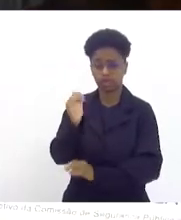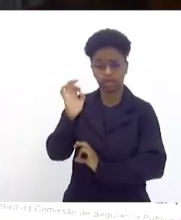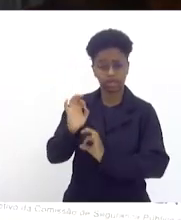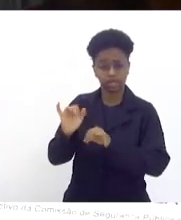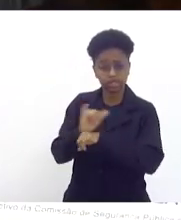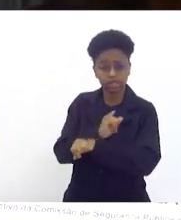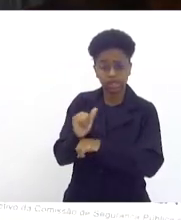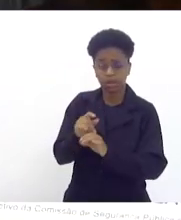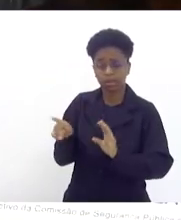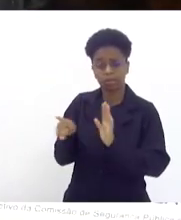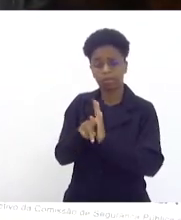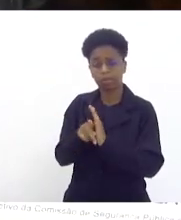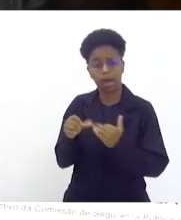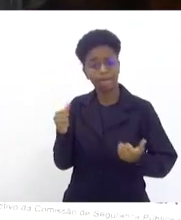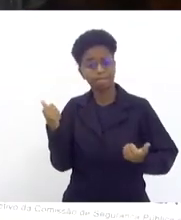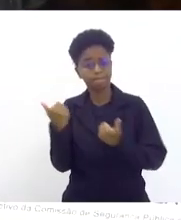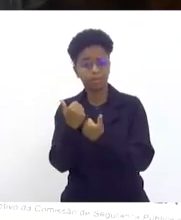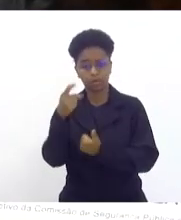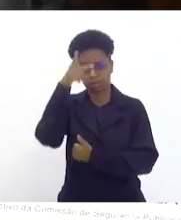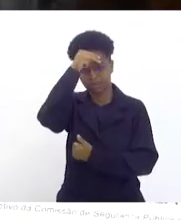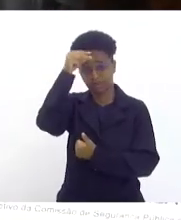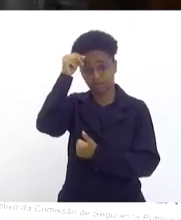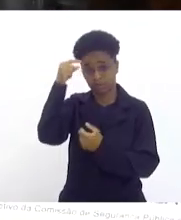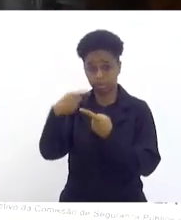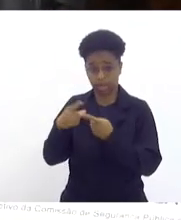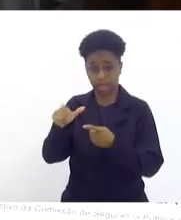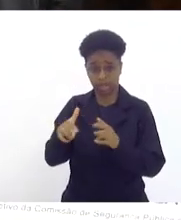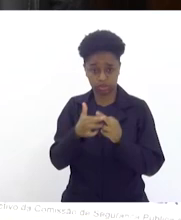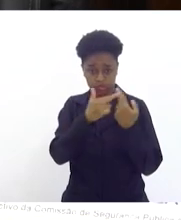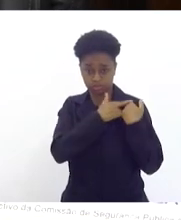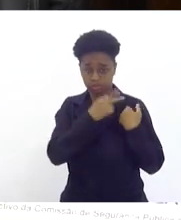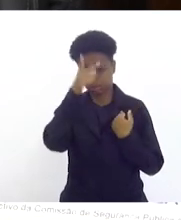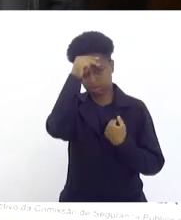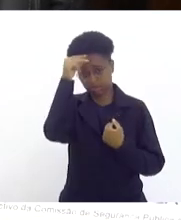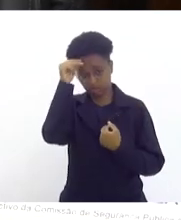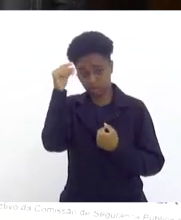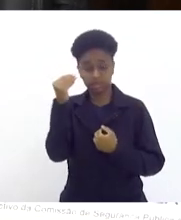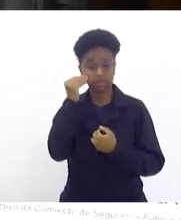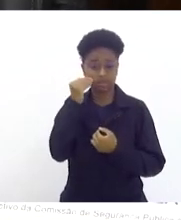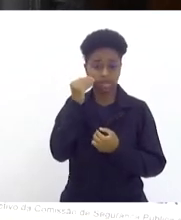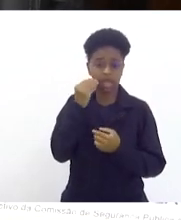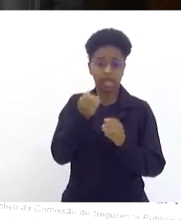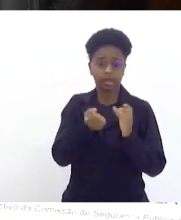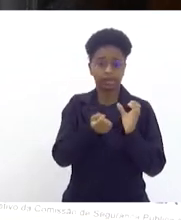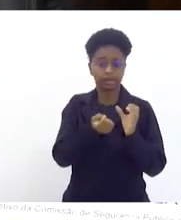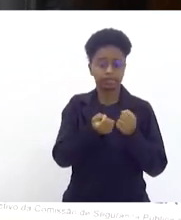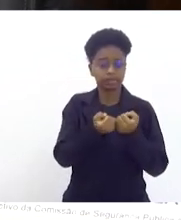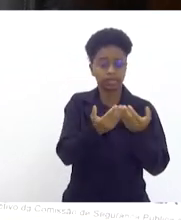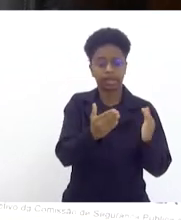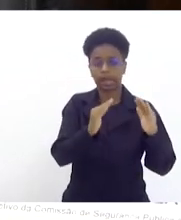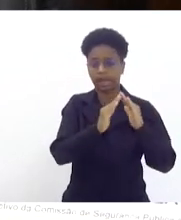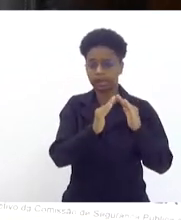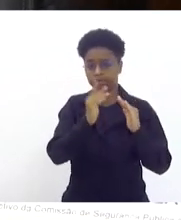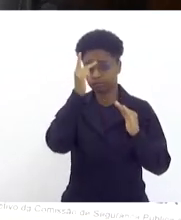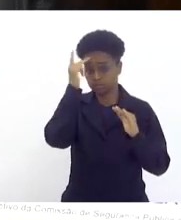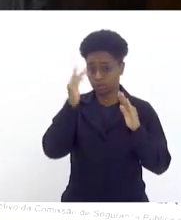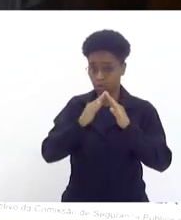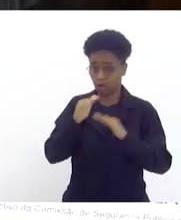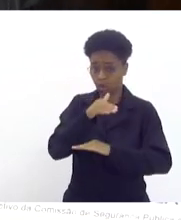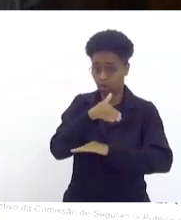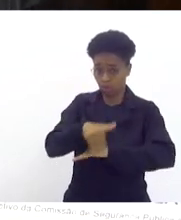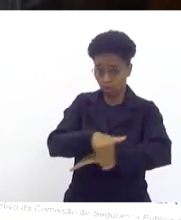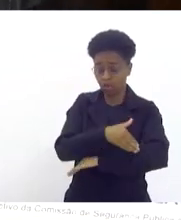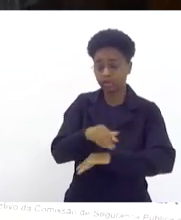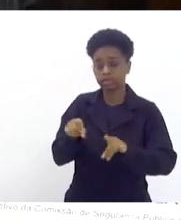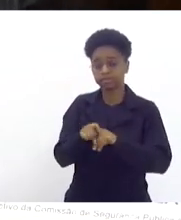da Prefeitura do Rio de Janeiro que deveriam cuidar da questão social do Abrigo das pessoas em situação de rua e a gente tem ali